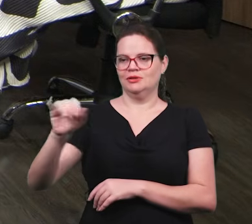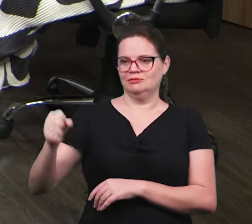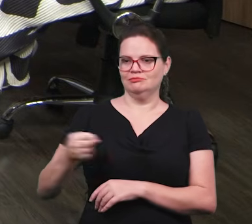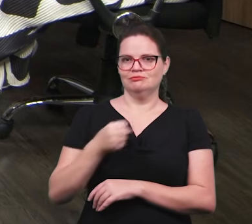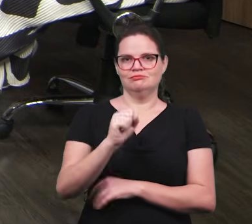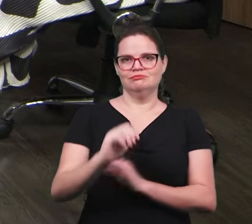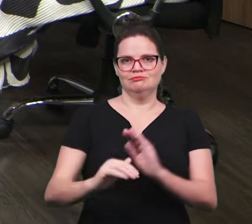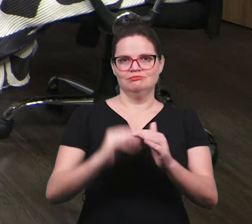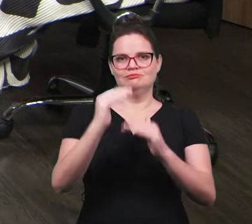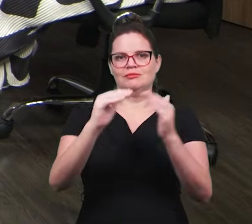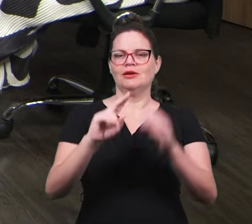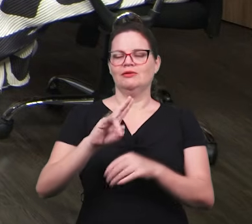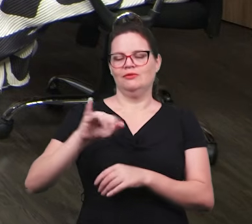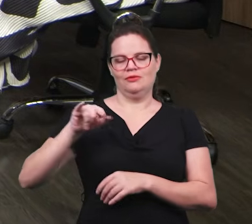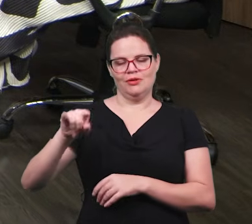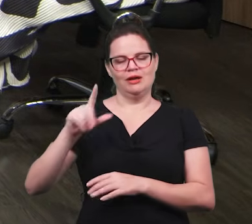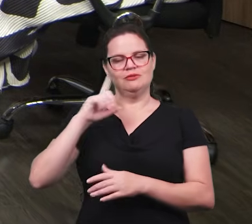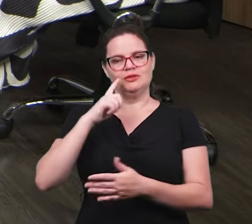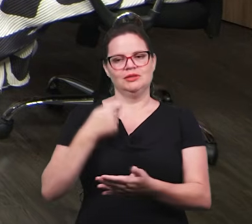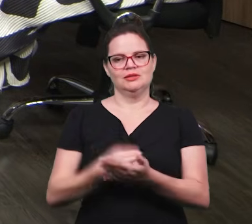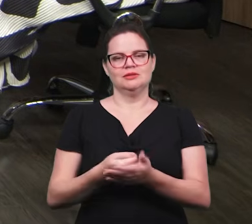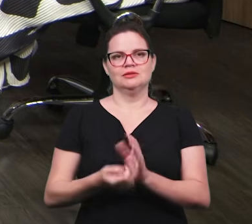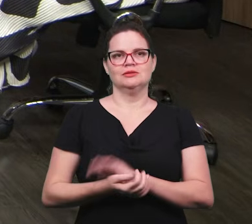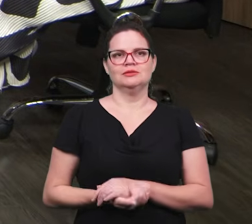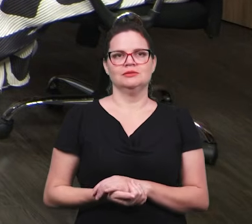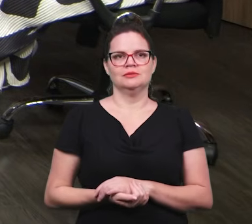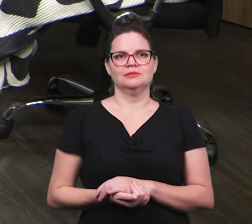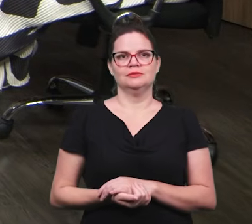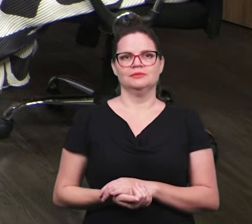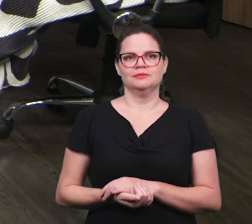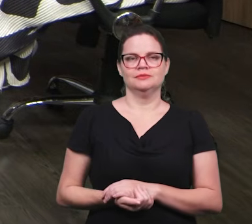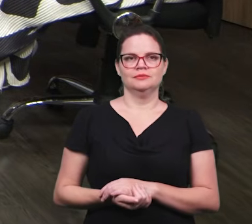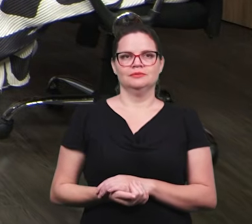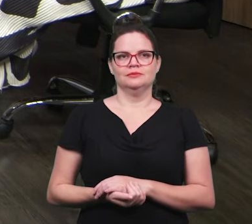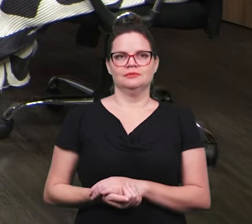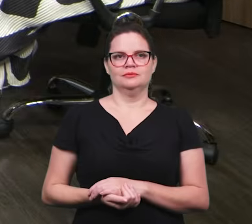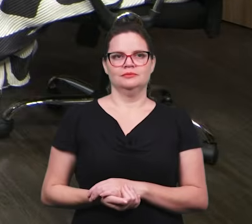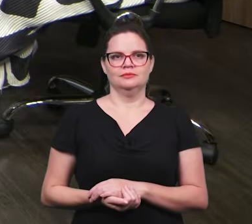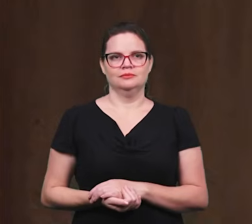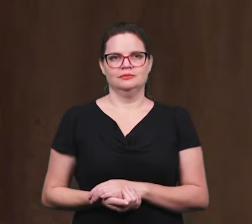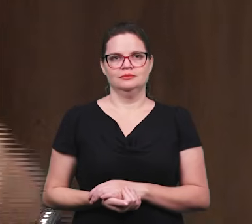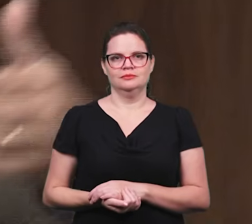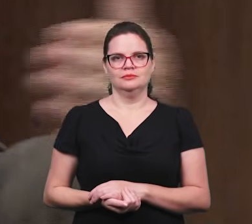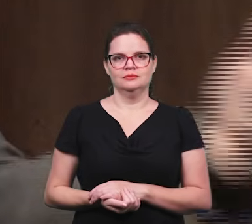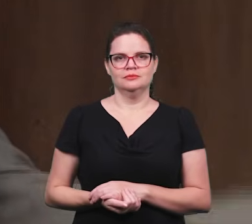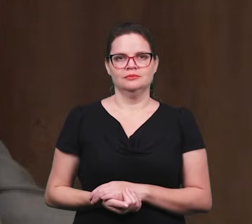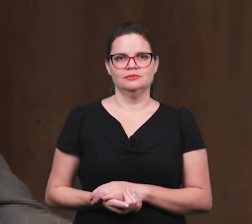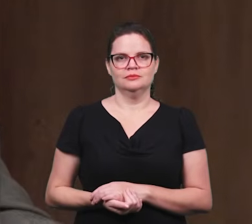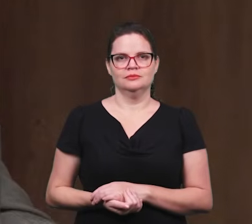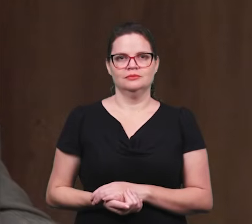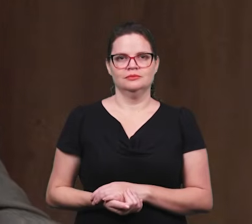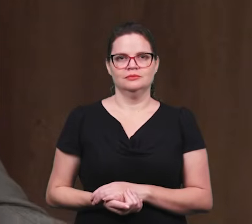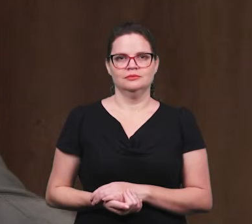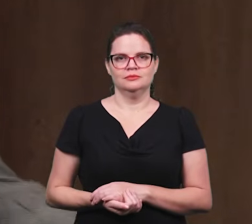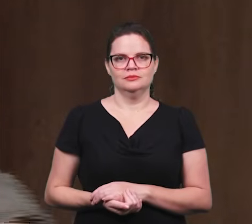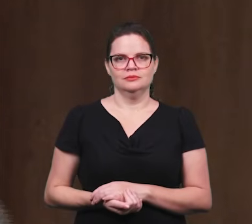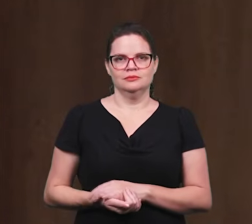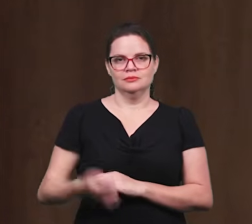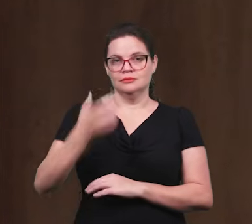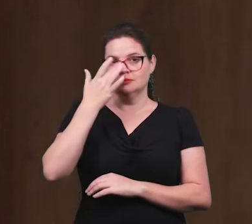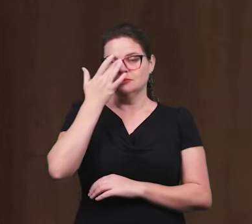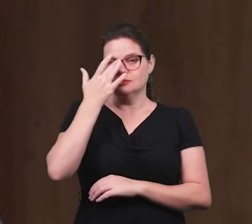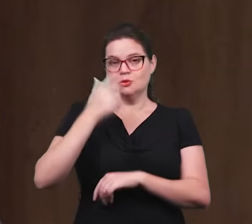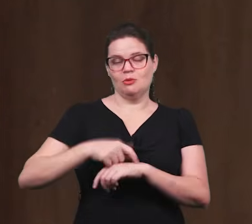definida, vai ser promovida agora. E ela, dependendo de quando o programa passar, já vai ter chegado,